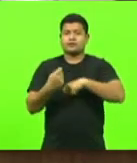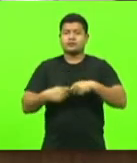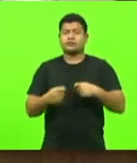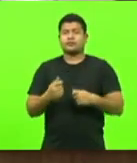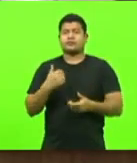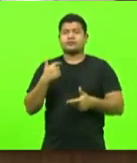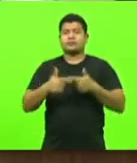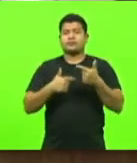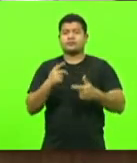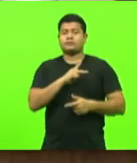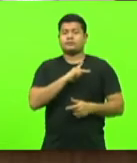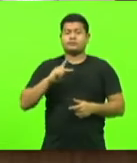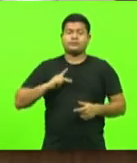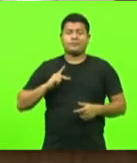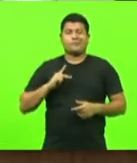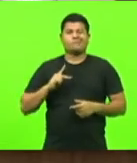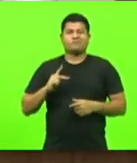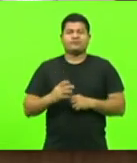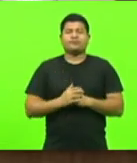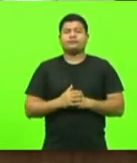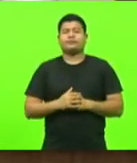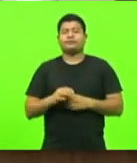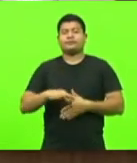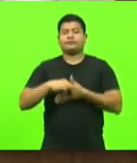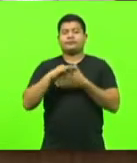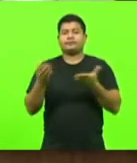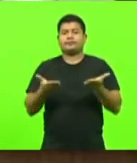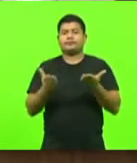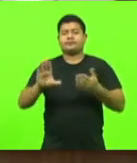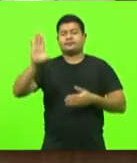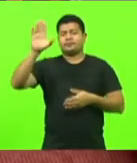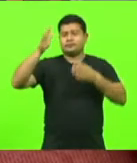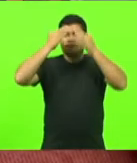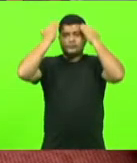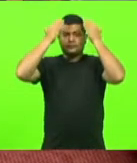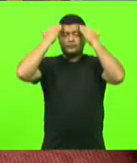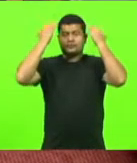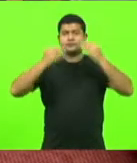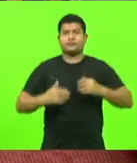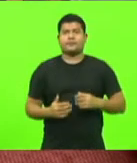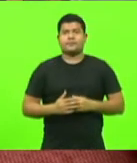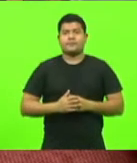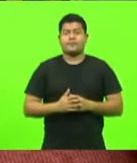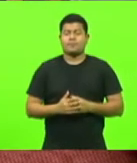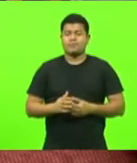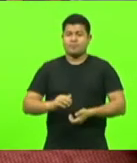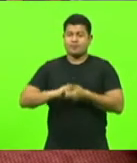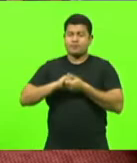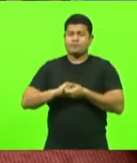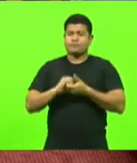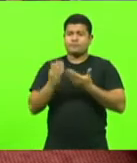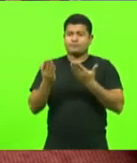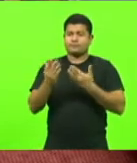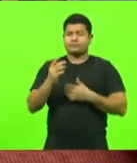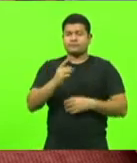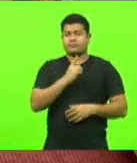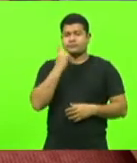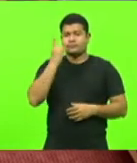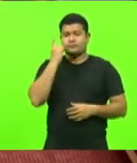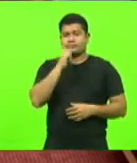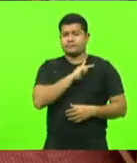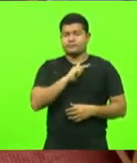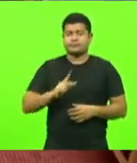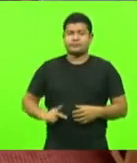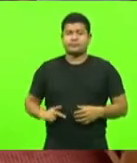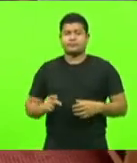discussão, com a palavra o líder de governo, deputado José Milton Schaefer. Deputado Mauro, cumprimentá-lo, cumprimentar senhoras deputadas,